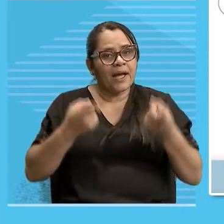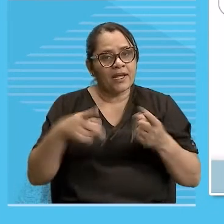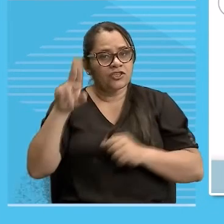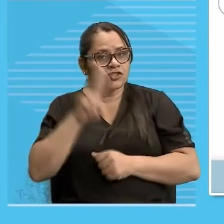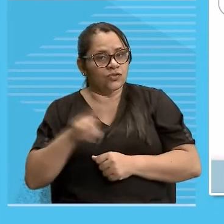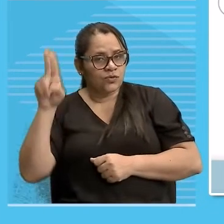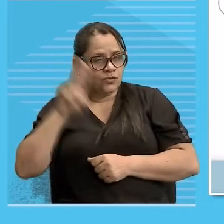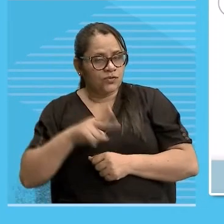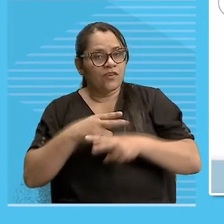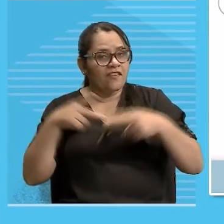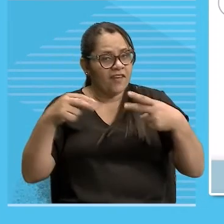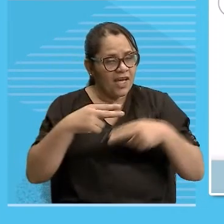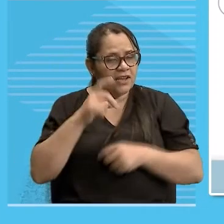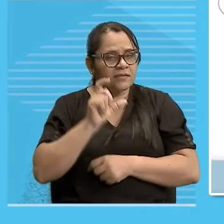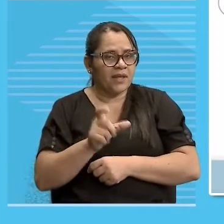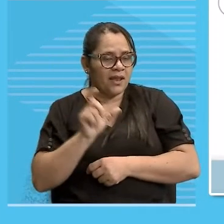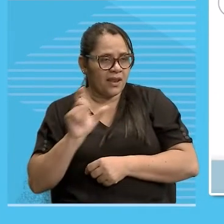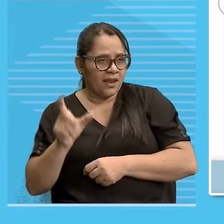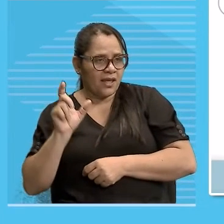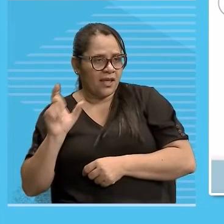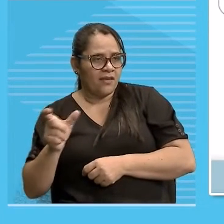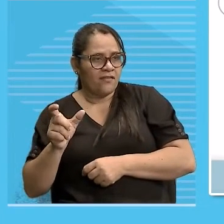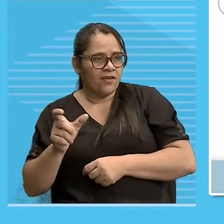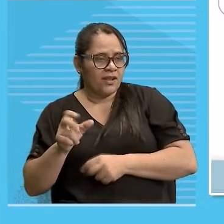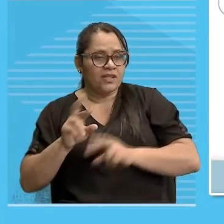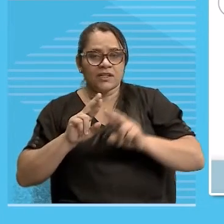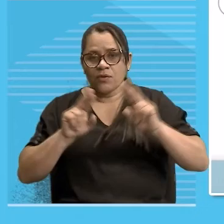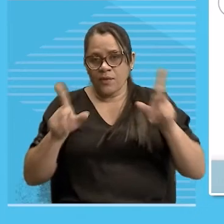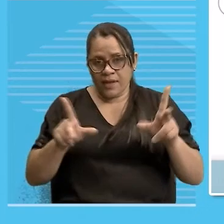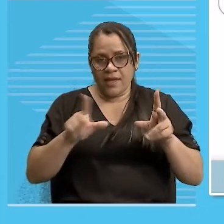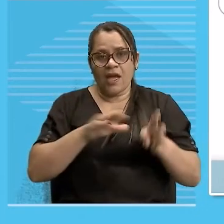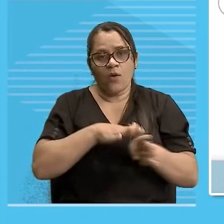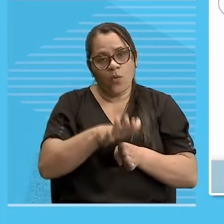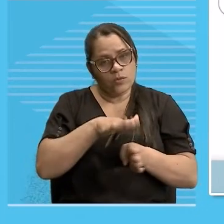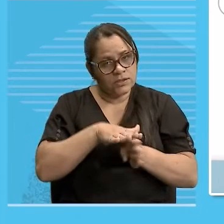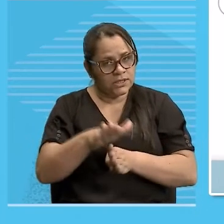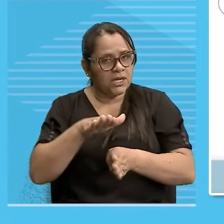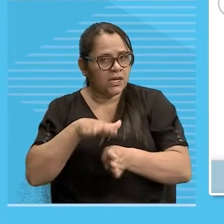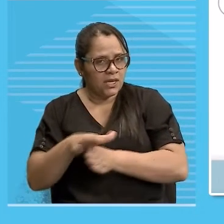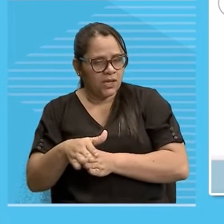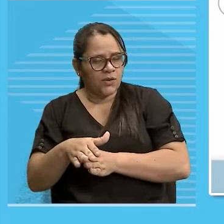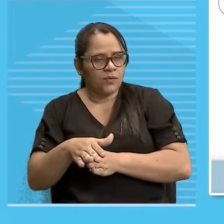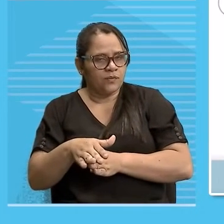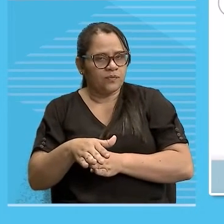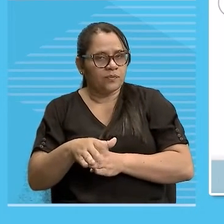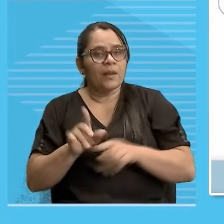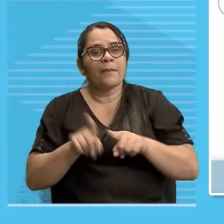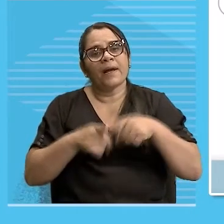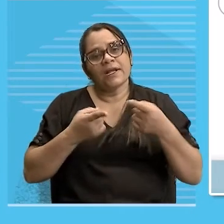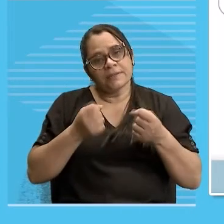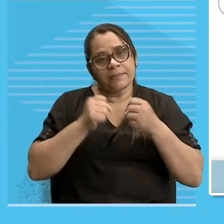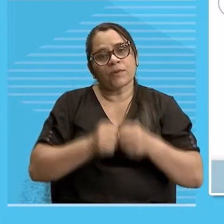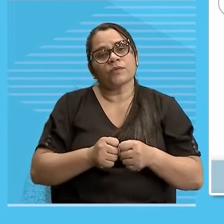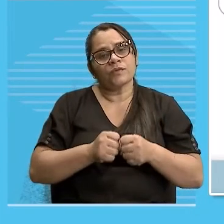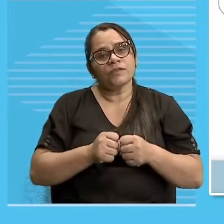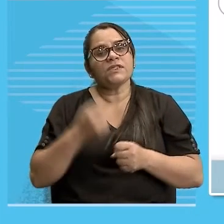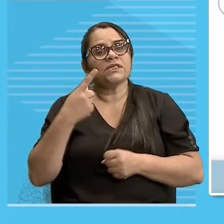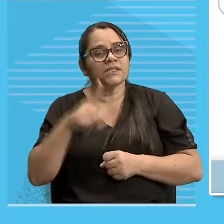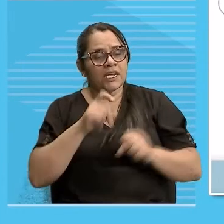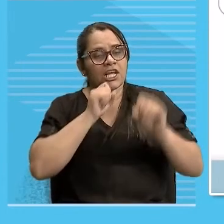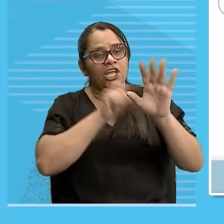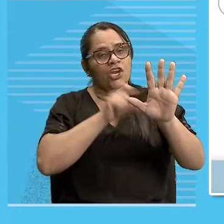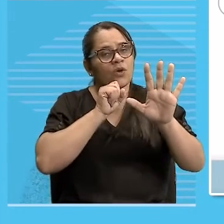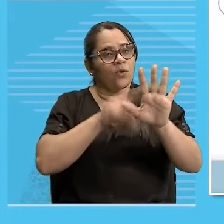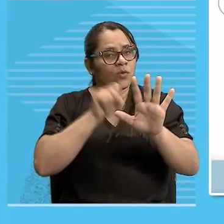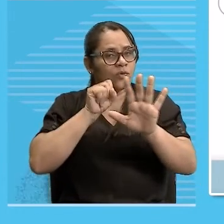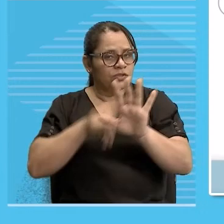outras palavras aí, não necessariamente indicar advertência, tá? Eu posso ser irônico. Sim,